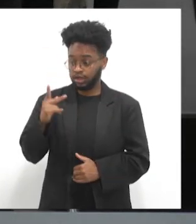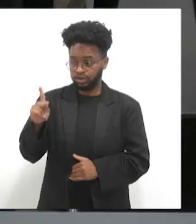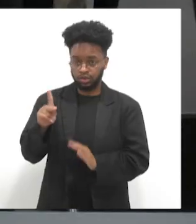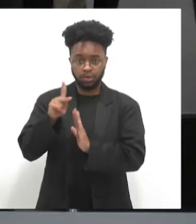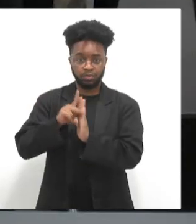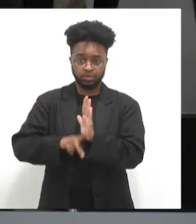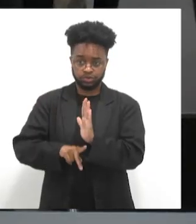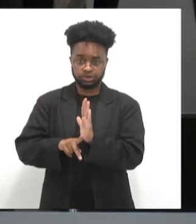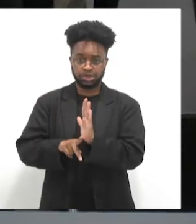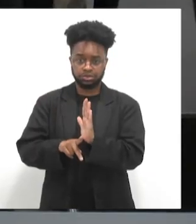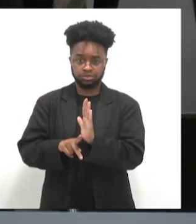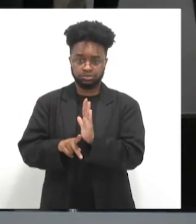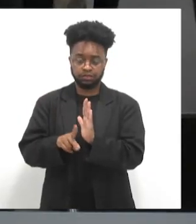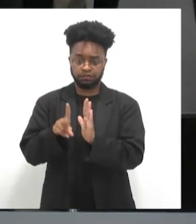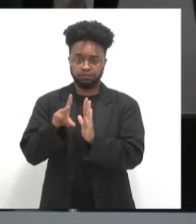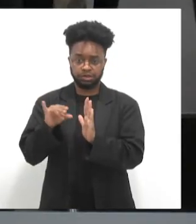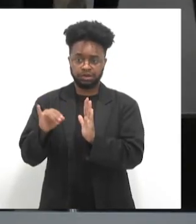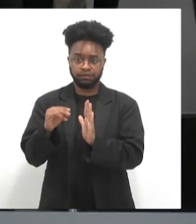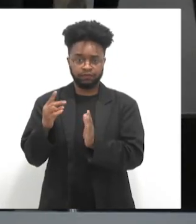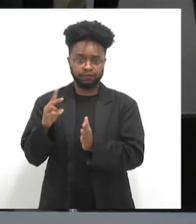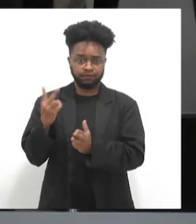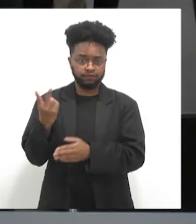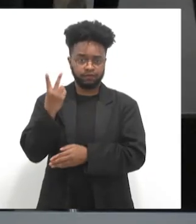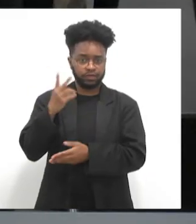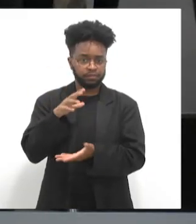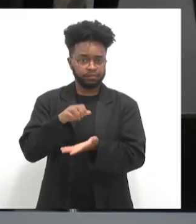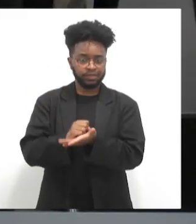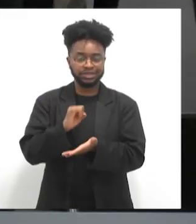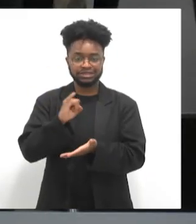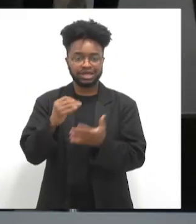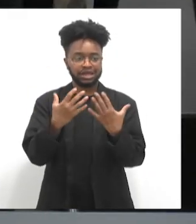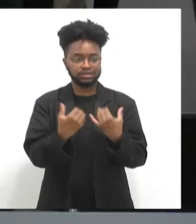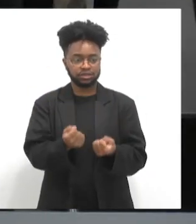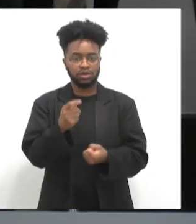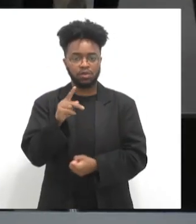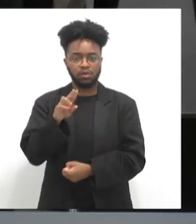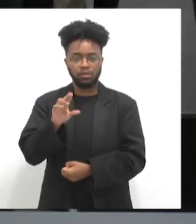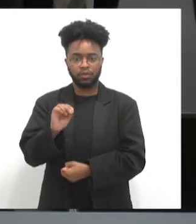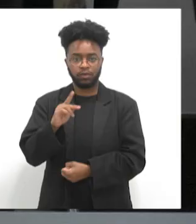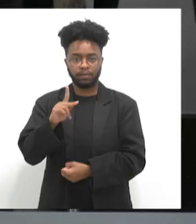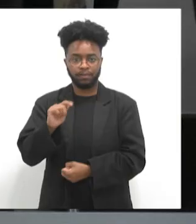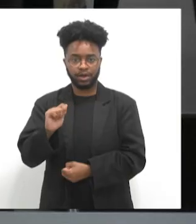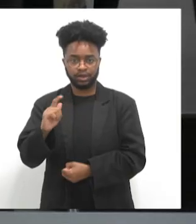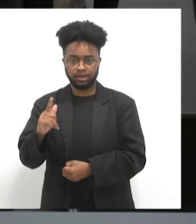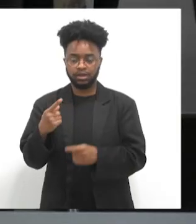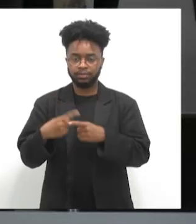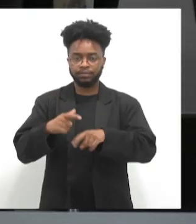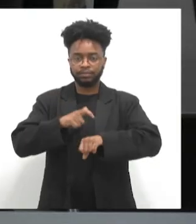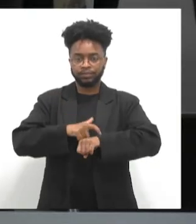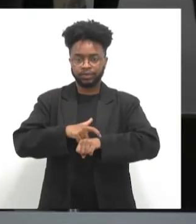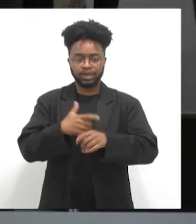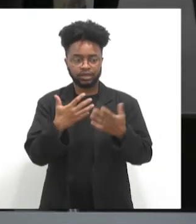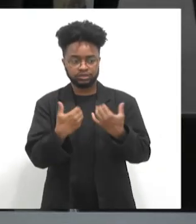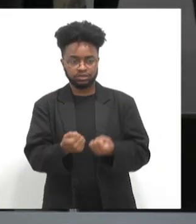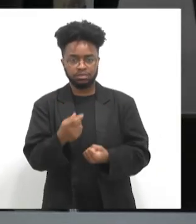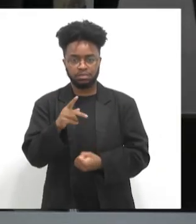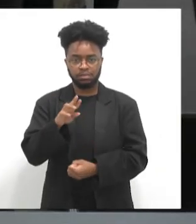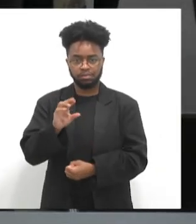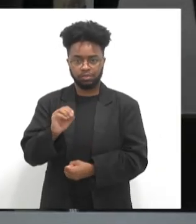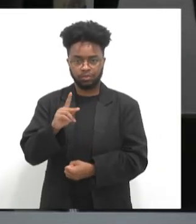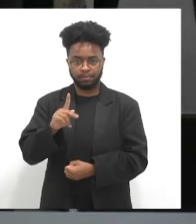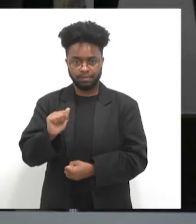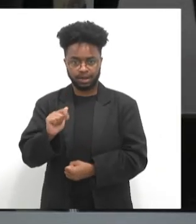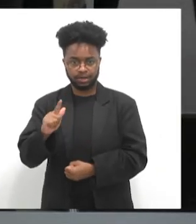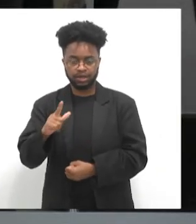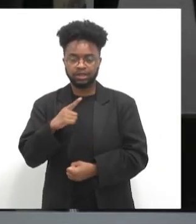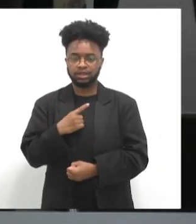ficar válido quando a gente aderir ao Propag, porque na adesão do Propag, naquele